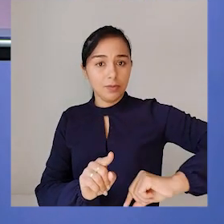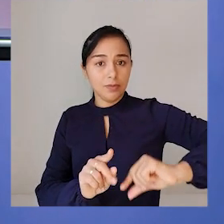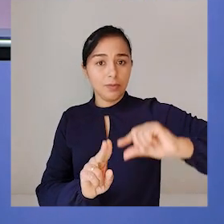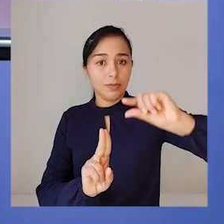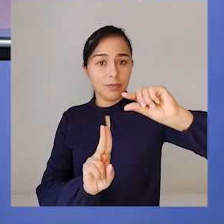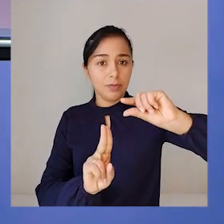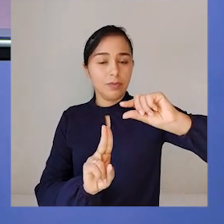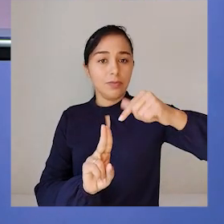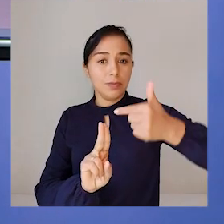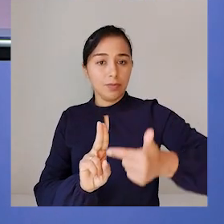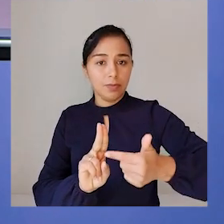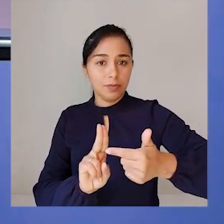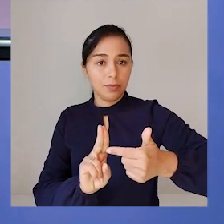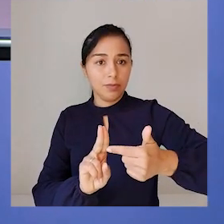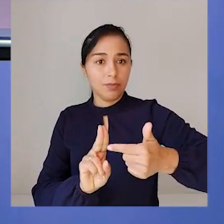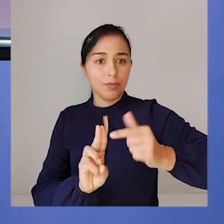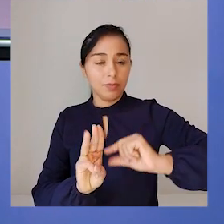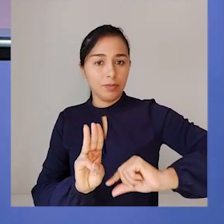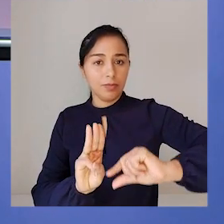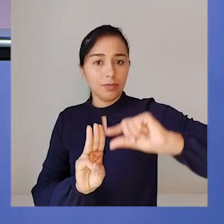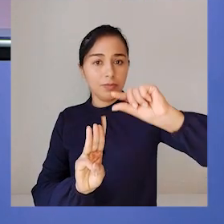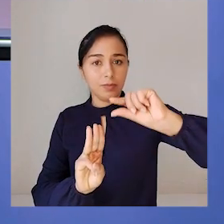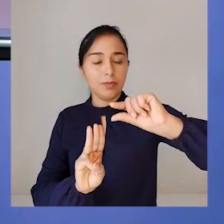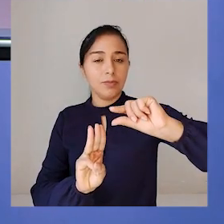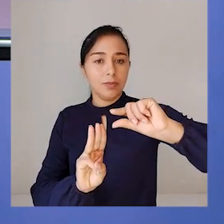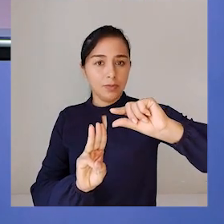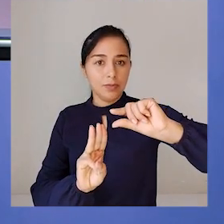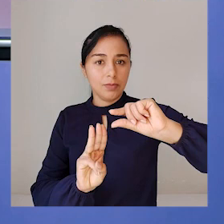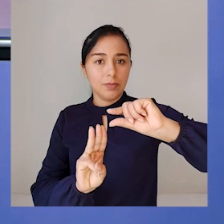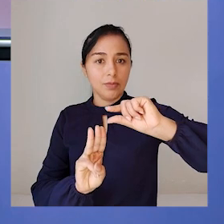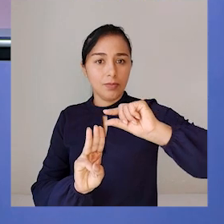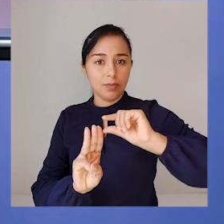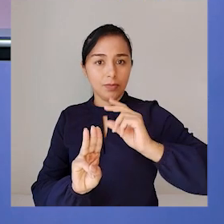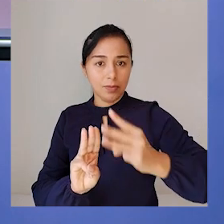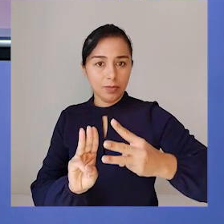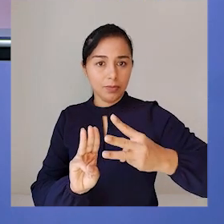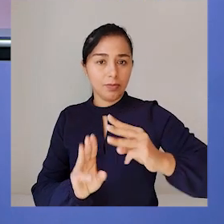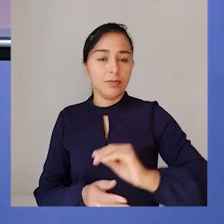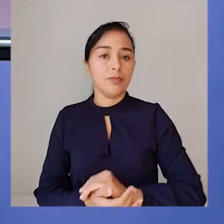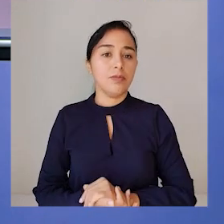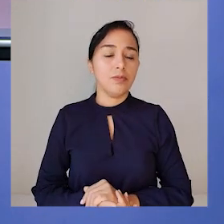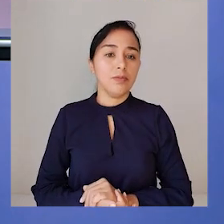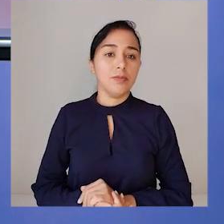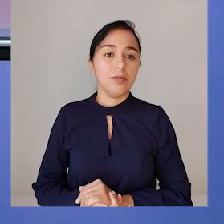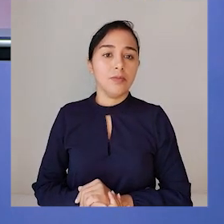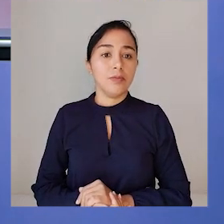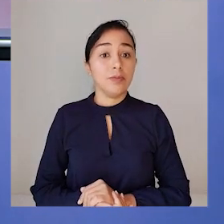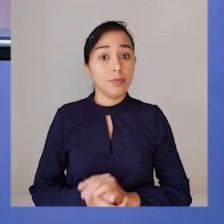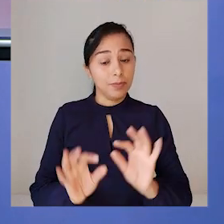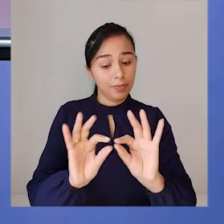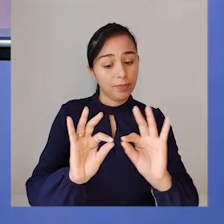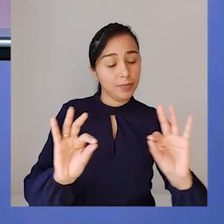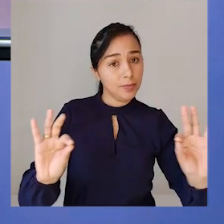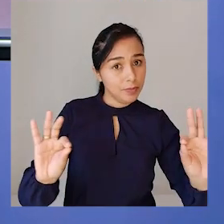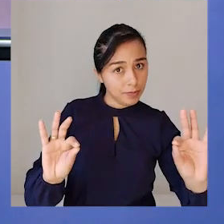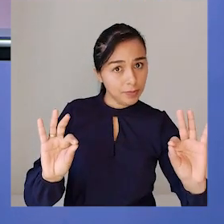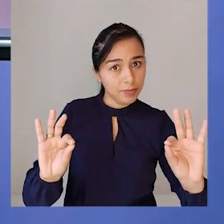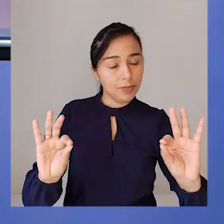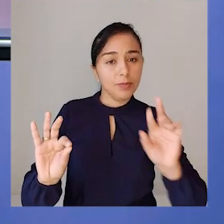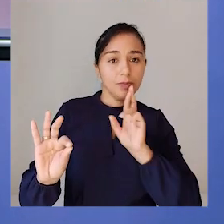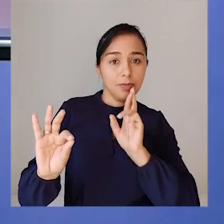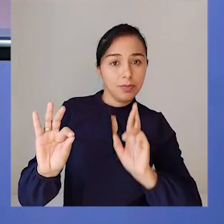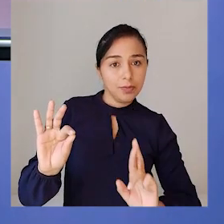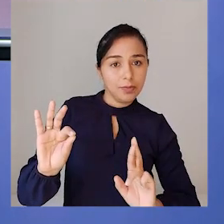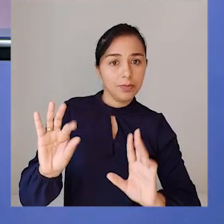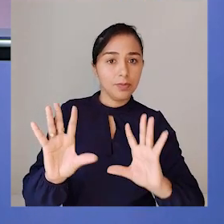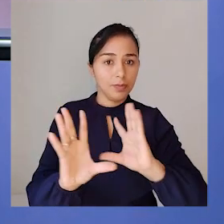unidade, o 2 é a dezena e o 3 é a centena. Vamos passar um tracinho aqui para